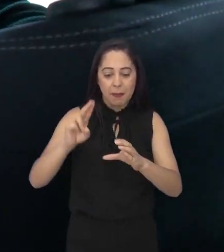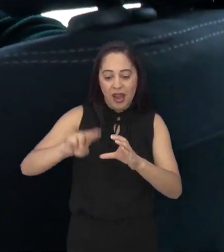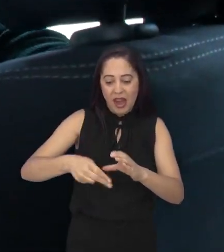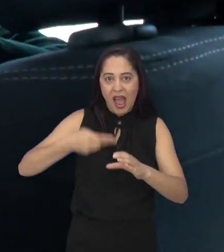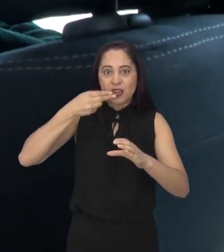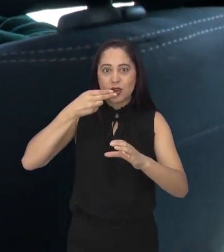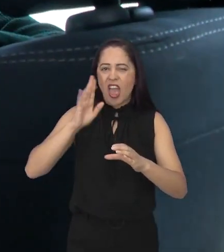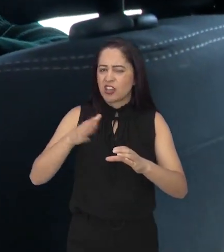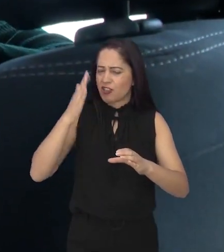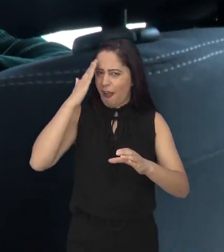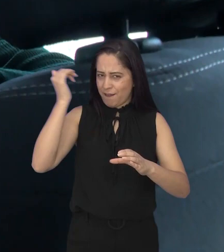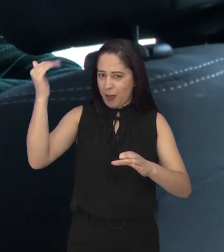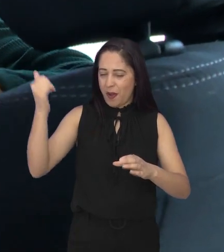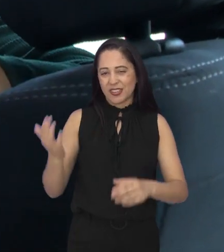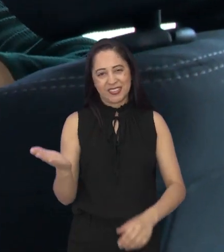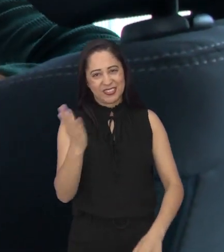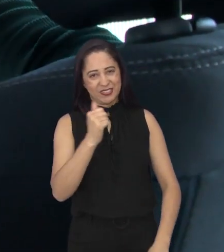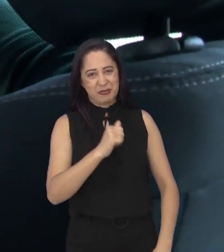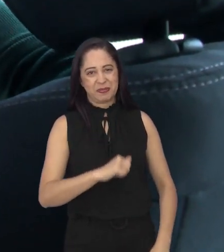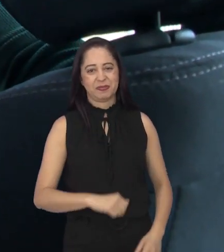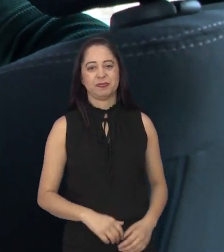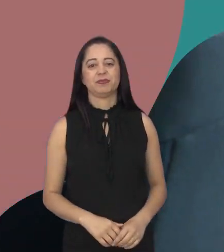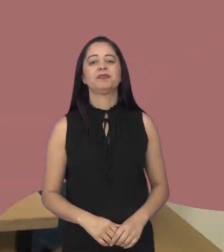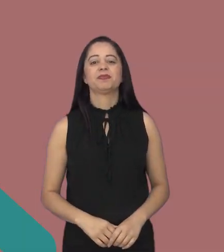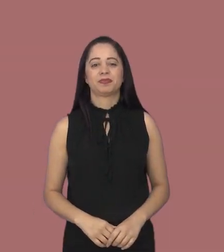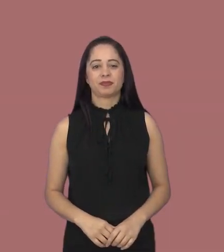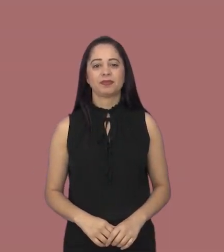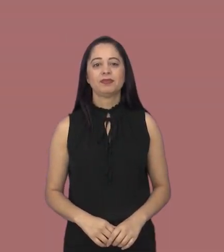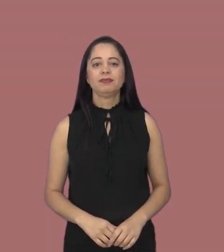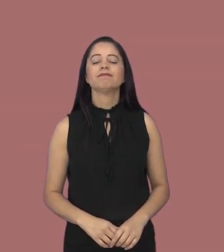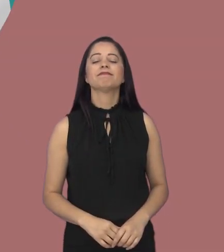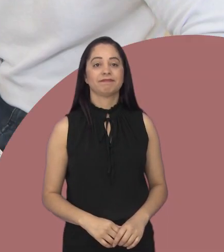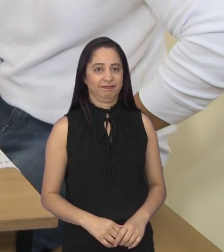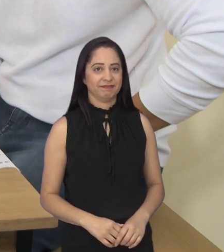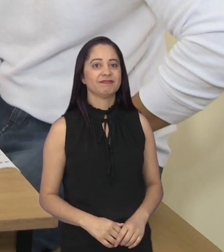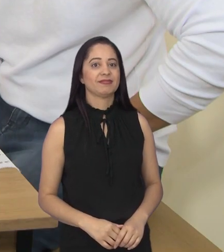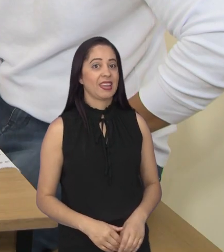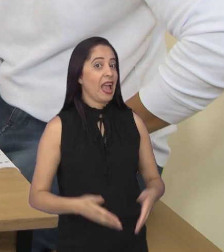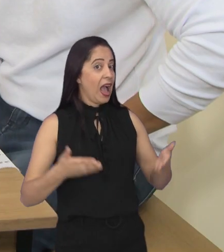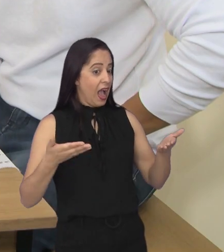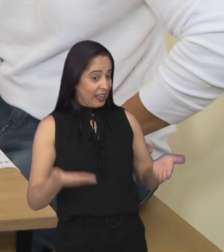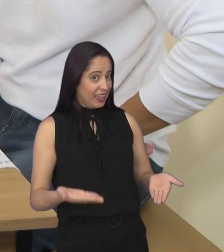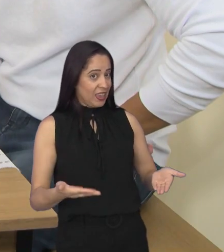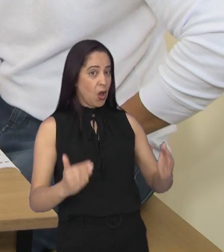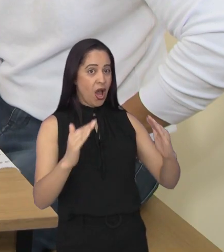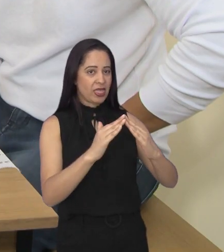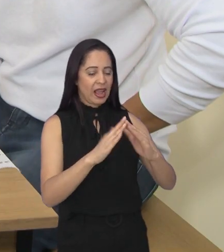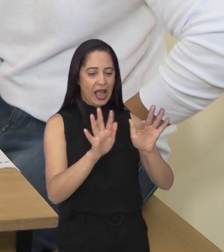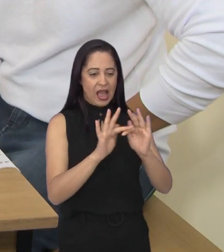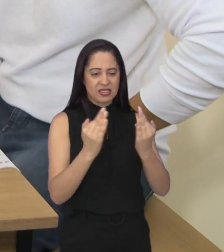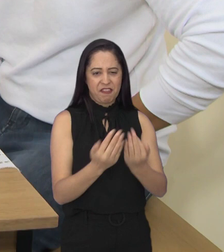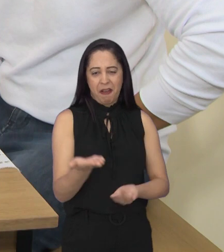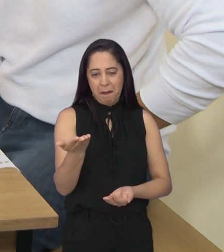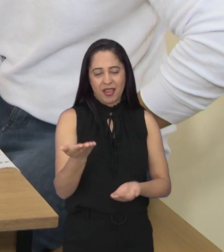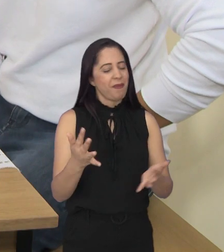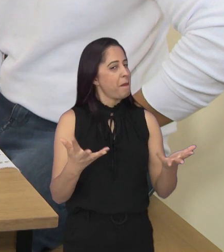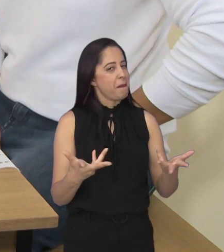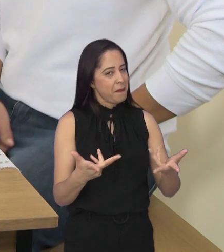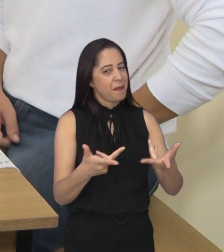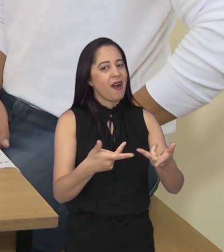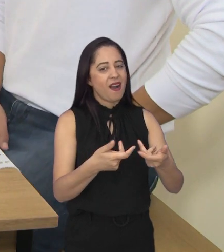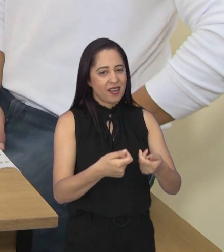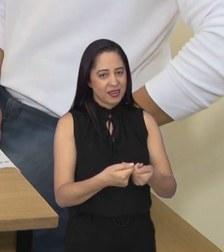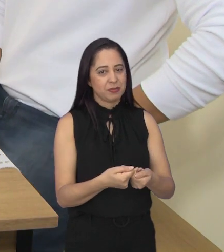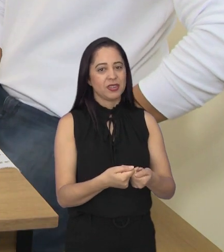faz nome em São José dos Campos. Vem comigo! Bom, gente, estamos aqui na casa dessa família maravilhosa.